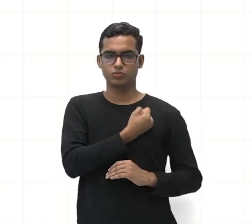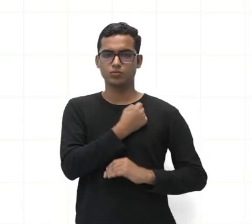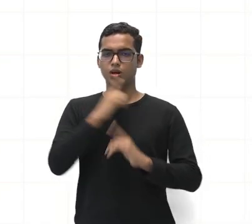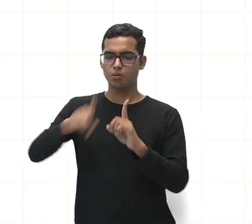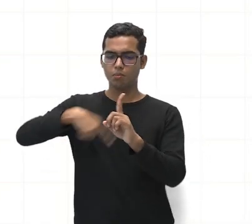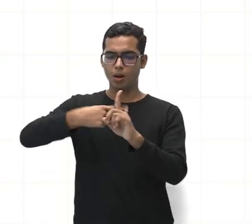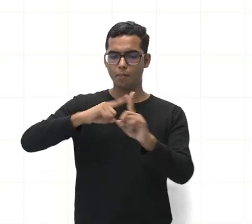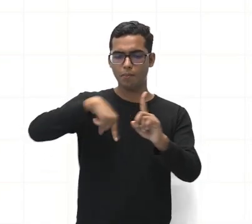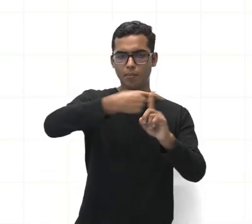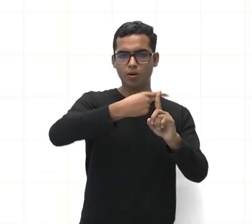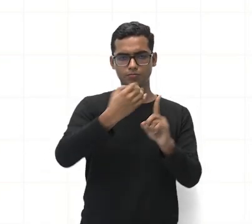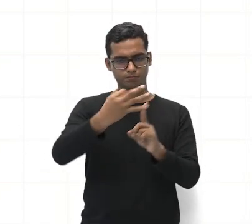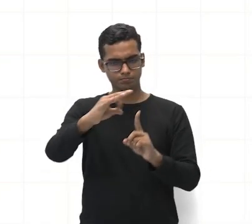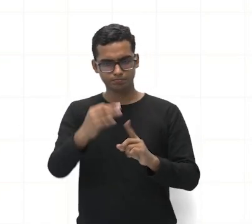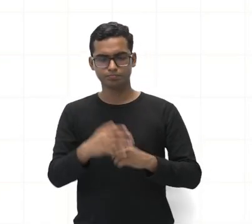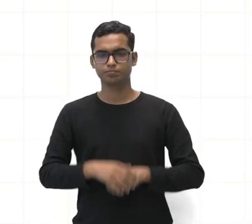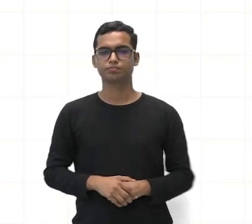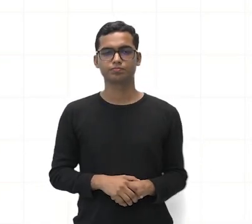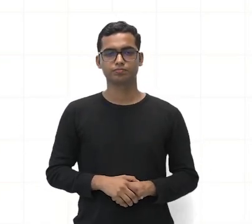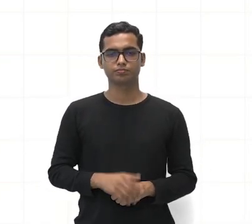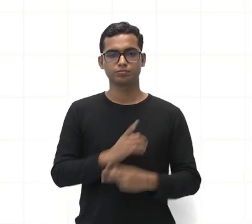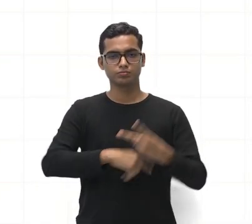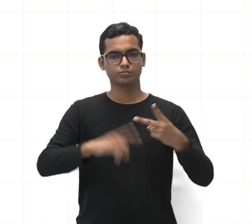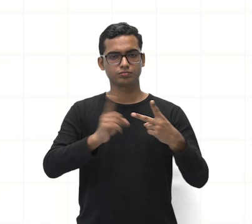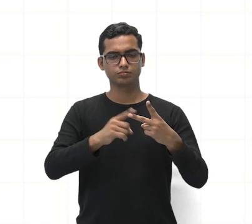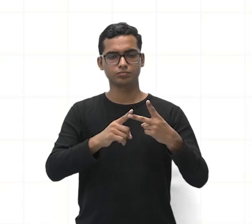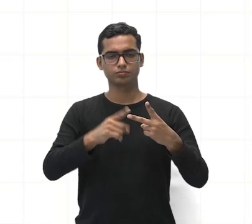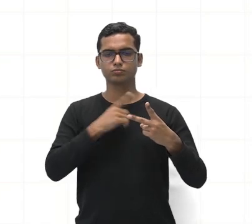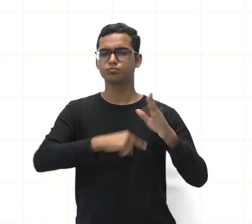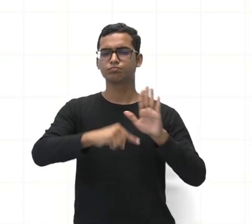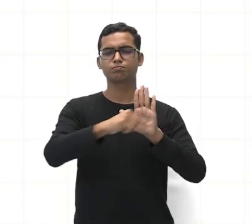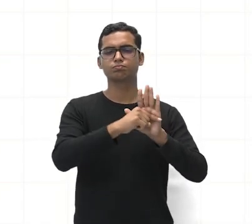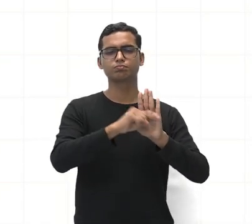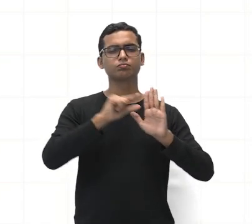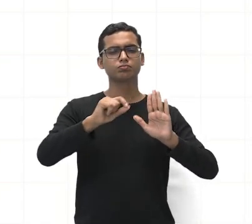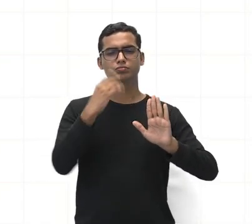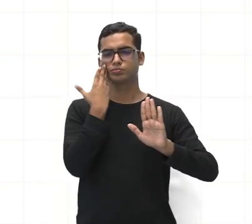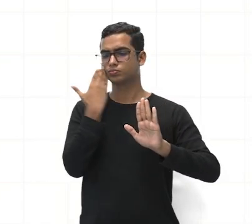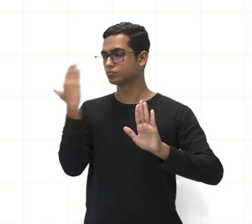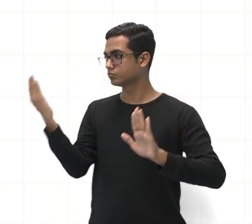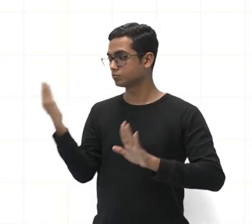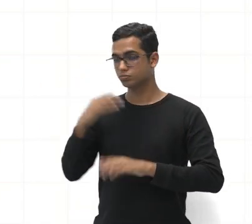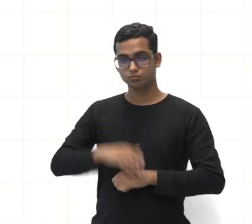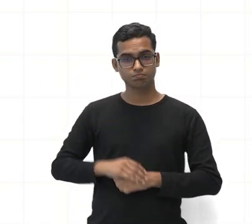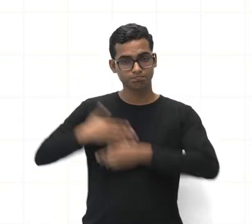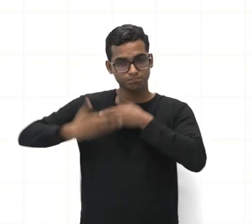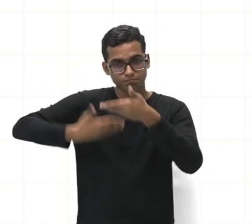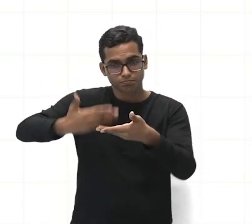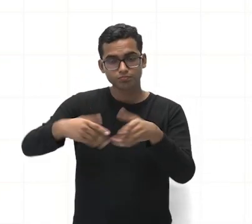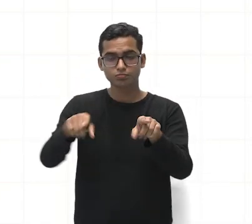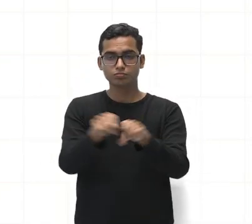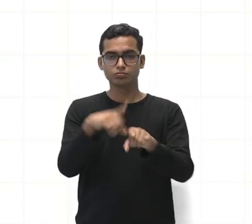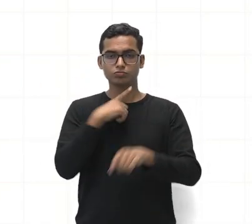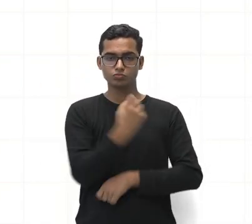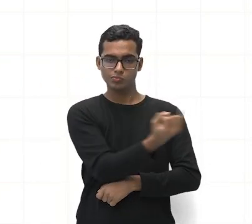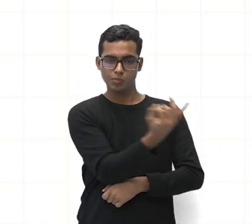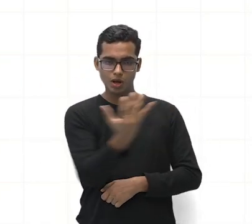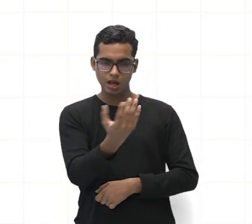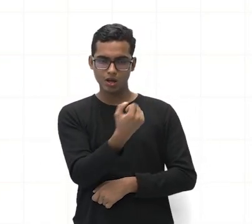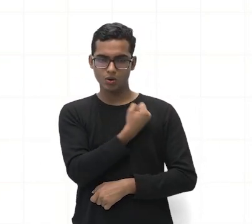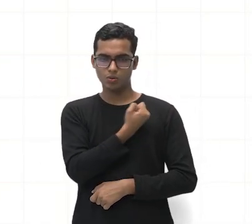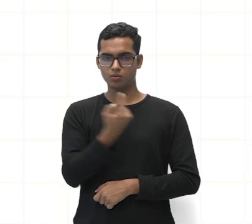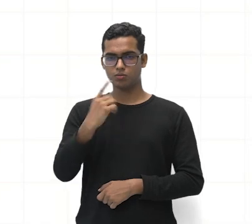adicionar. Tá legal? Isso é a definição, é o conceito. E subtração? Subtração é o processo de retirar